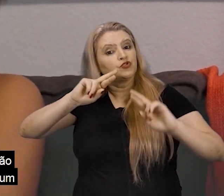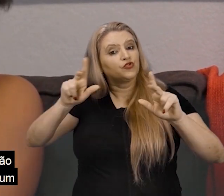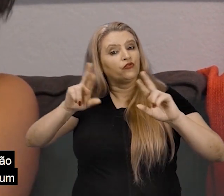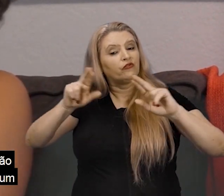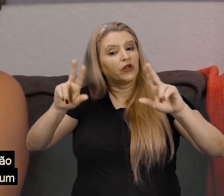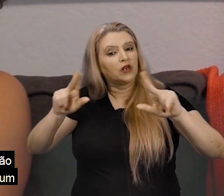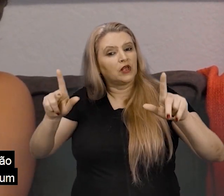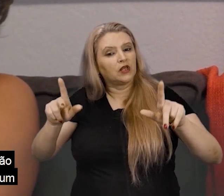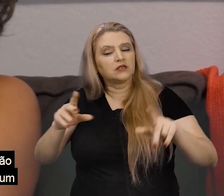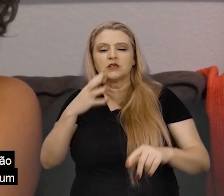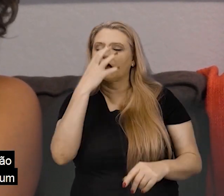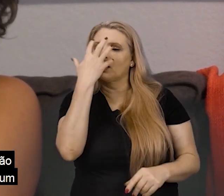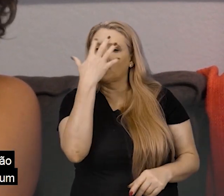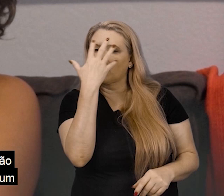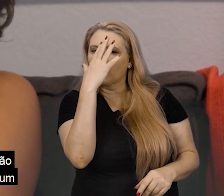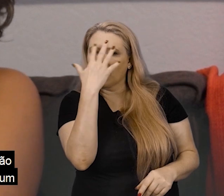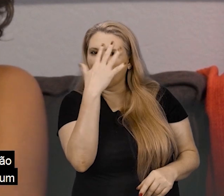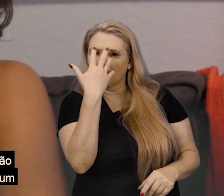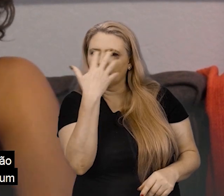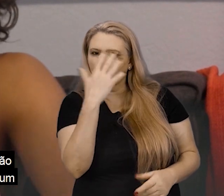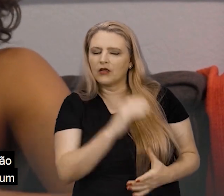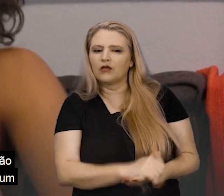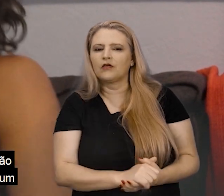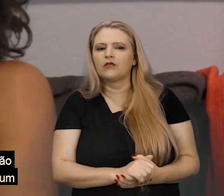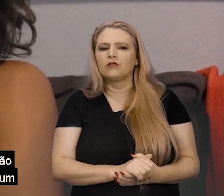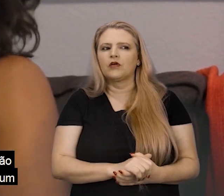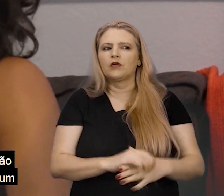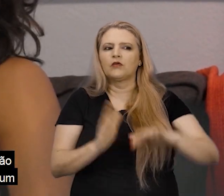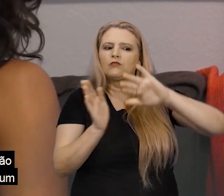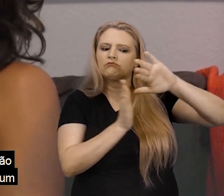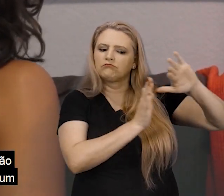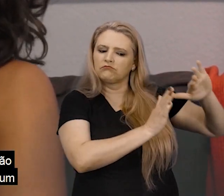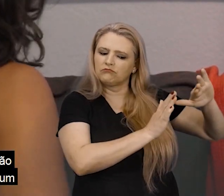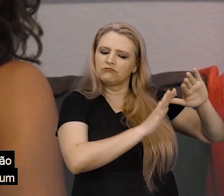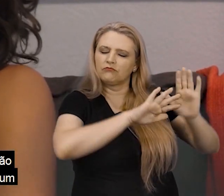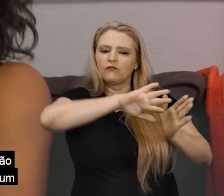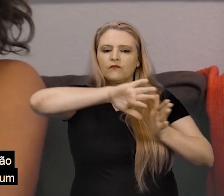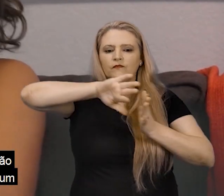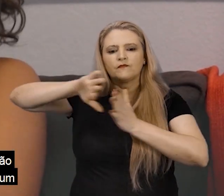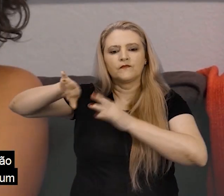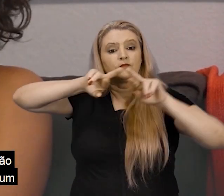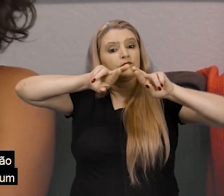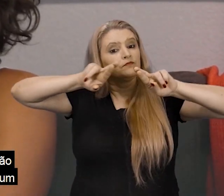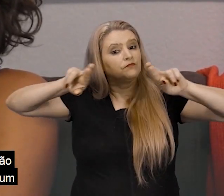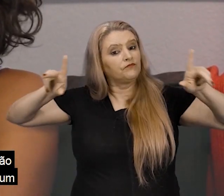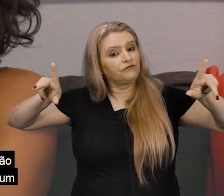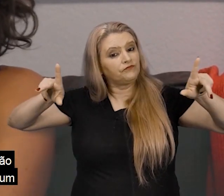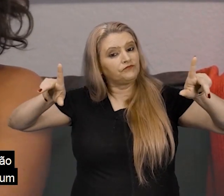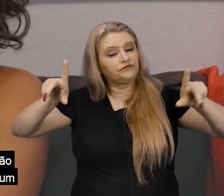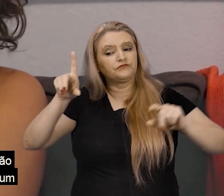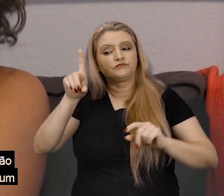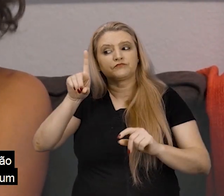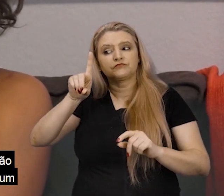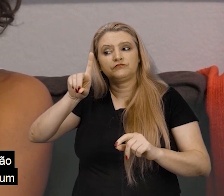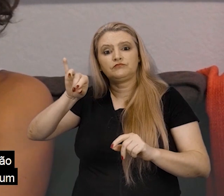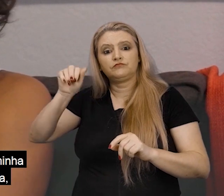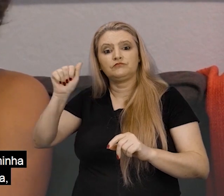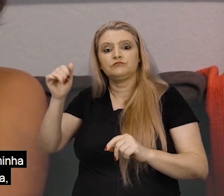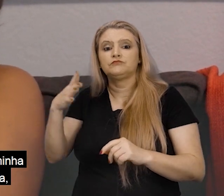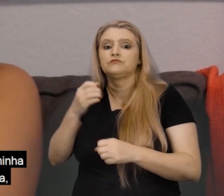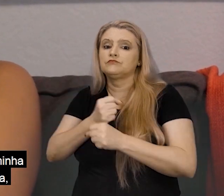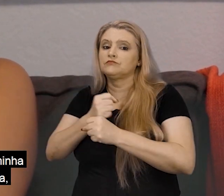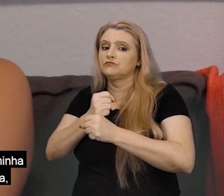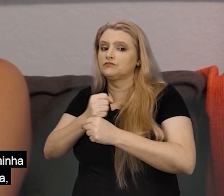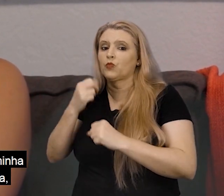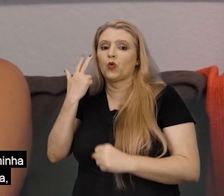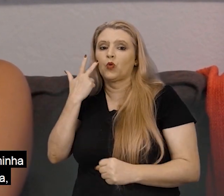os outros dias do ano, porque o carnaval não é um lugar exatamente, os blocos e tal, não é um lugar